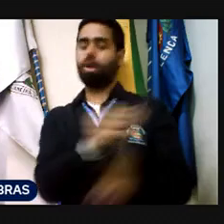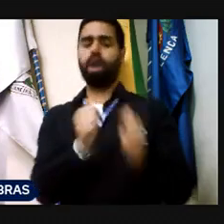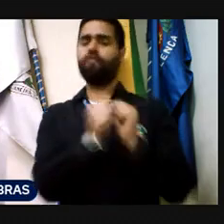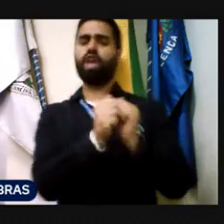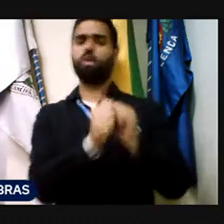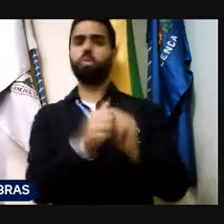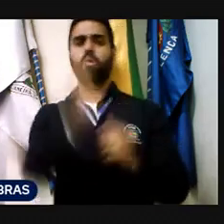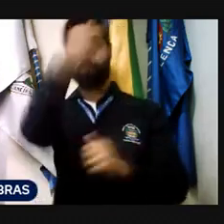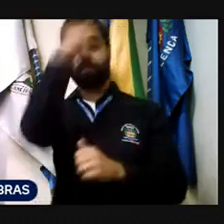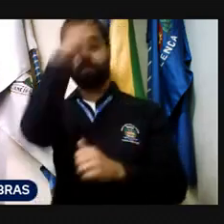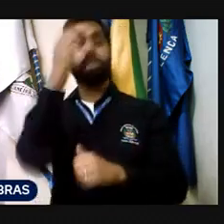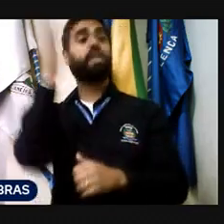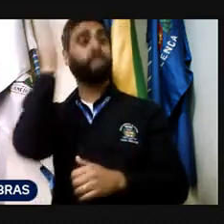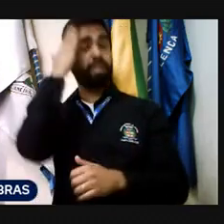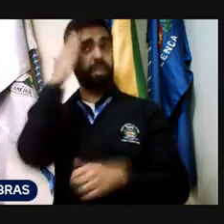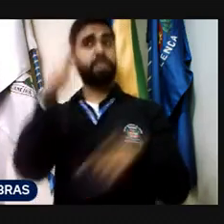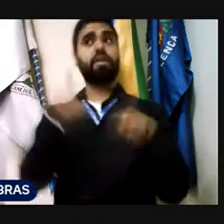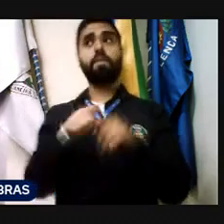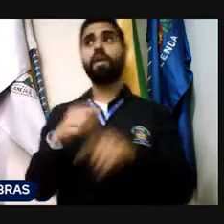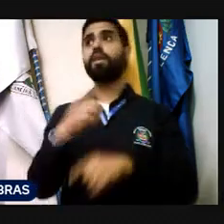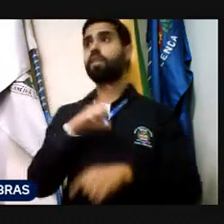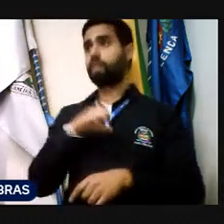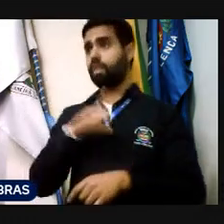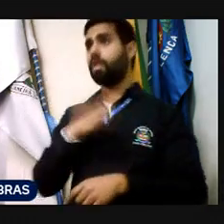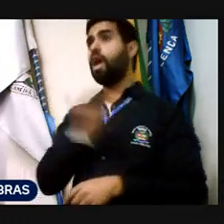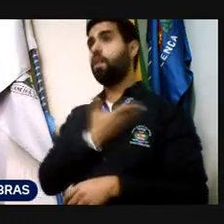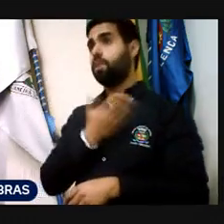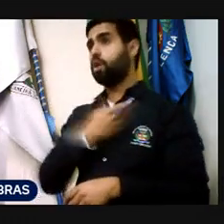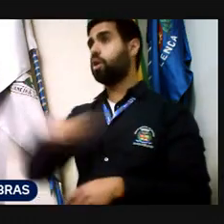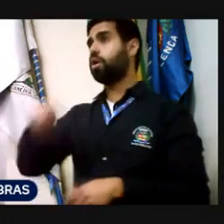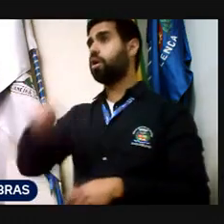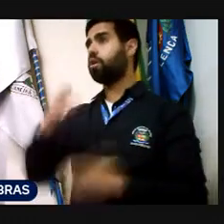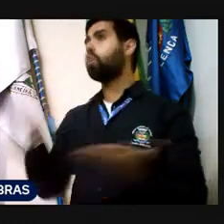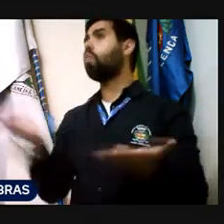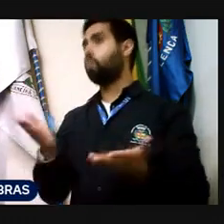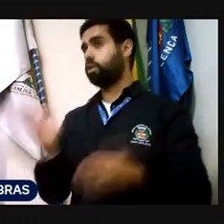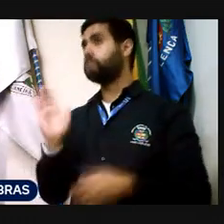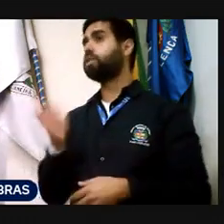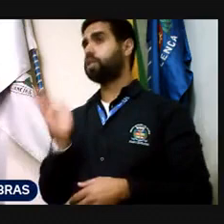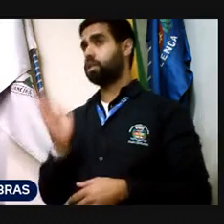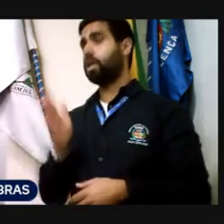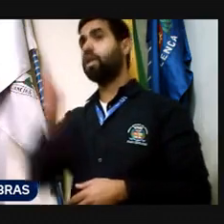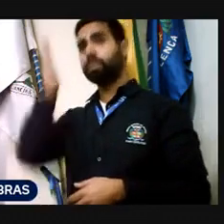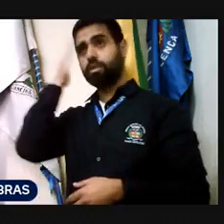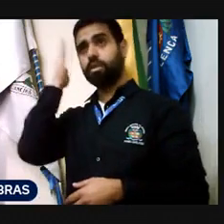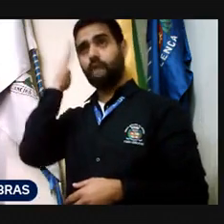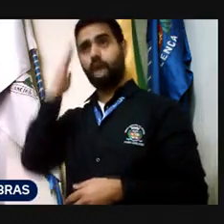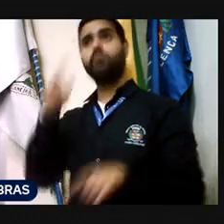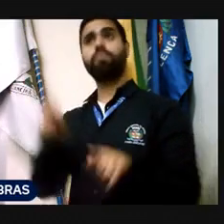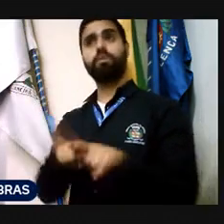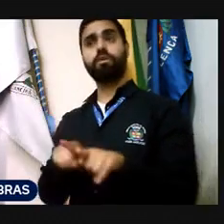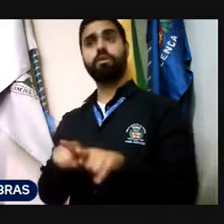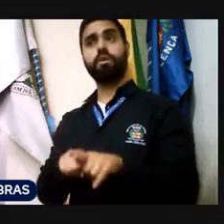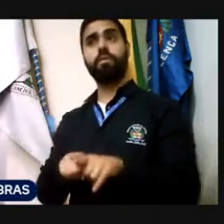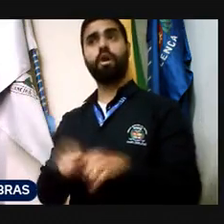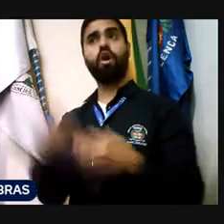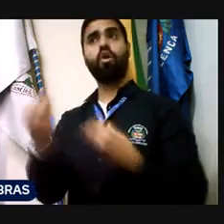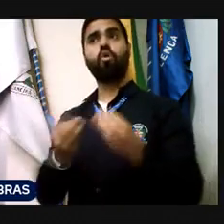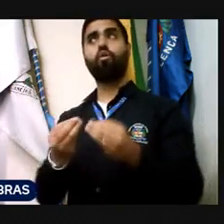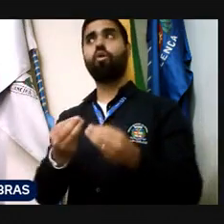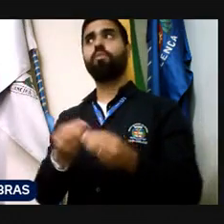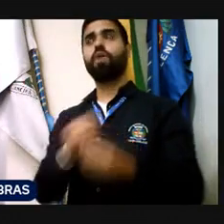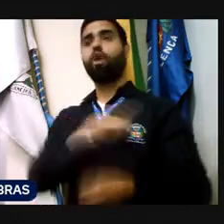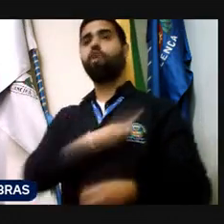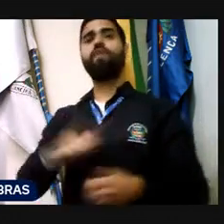E sei que muitos colegas aqui hoje já estão sabendo que a tocada que esse governo